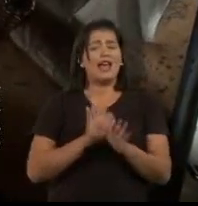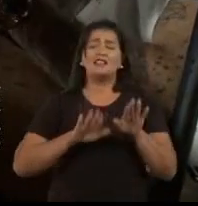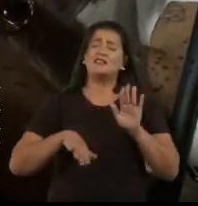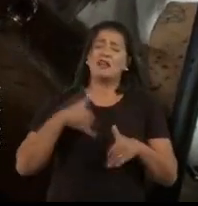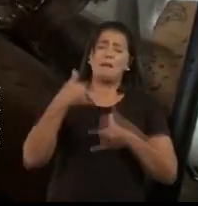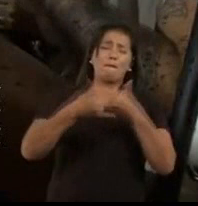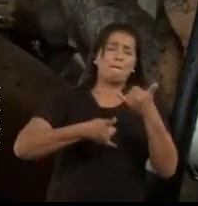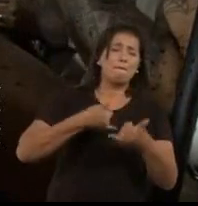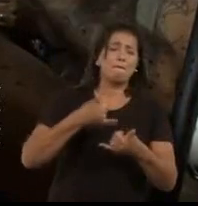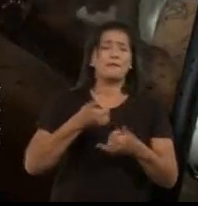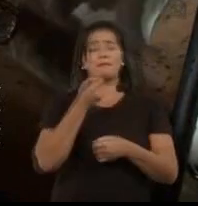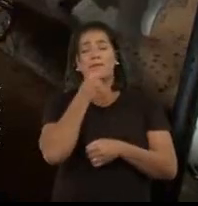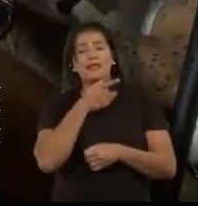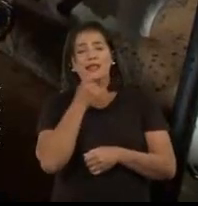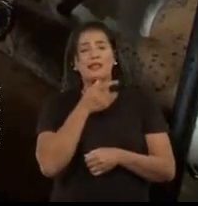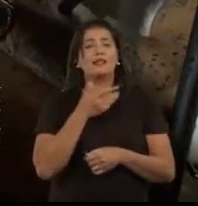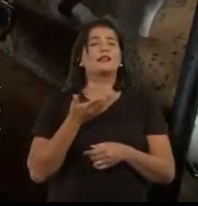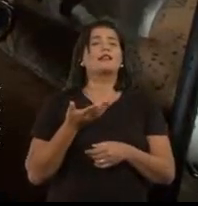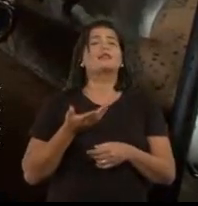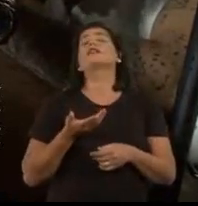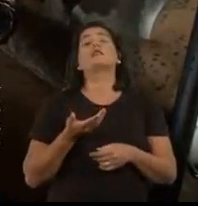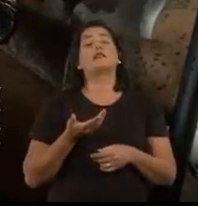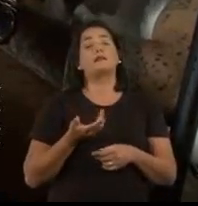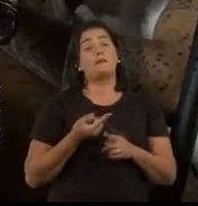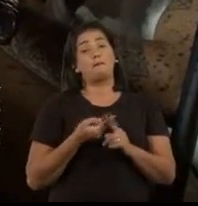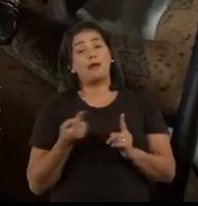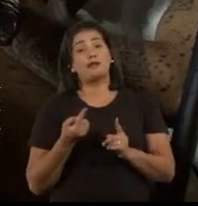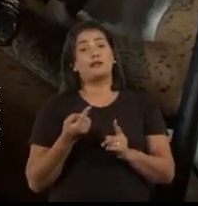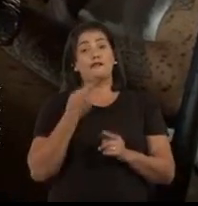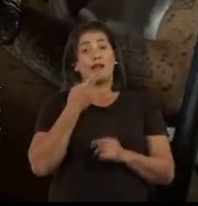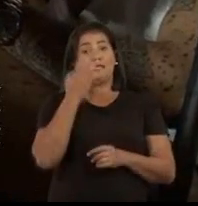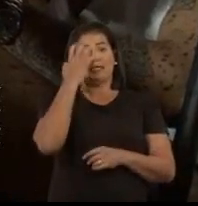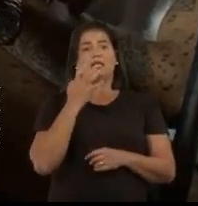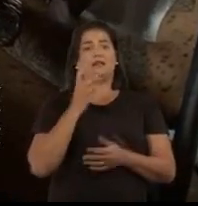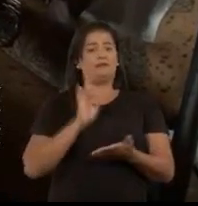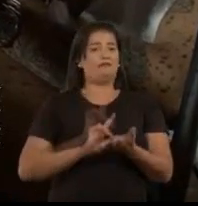sou meio moleque brinco faz umas brincadeiras é né mas quando a gente fala sério a gente fala sério